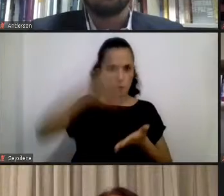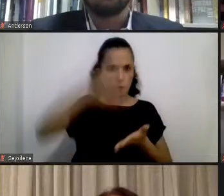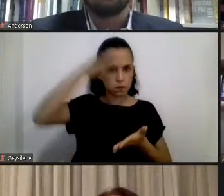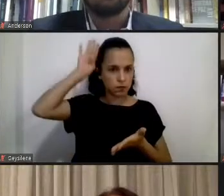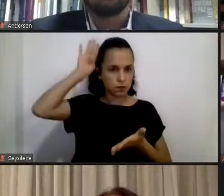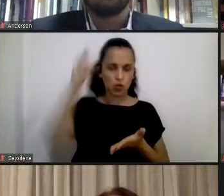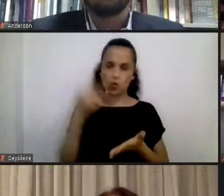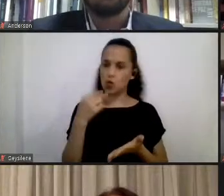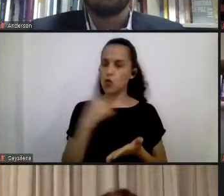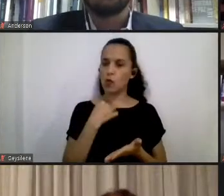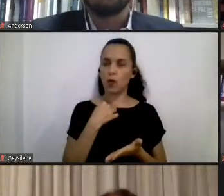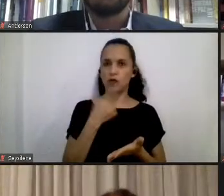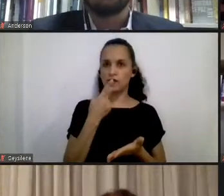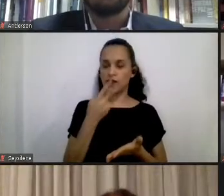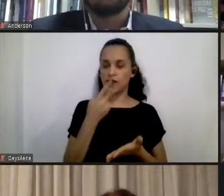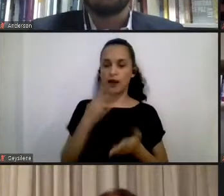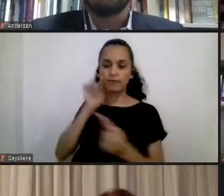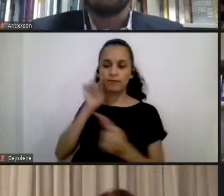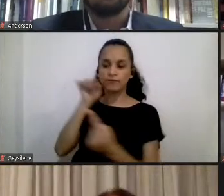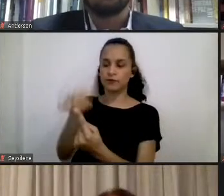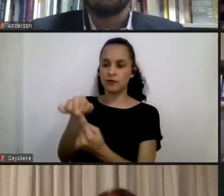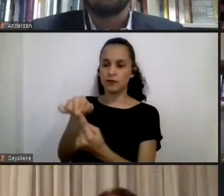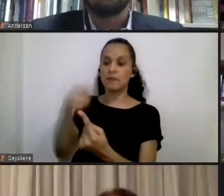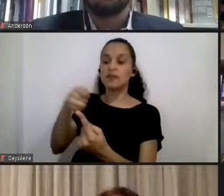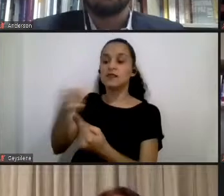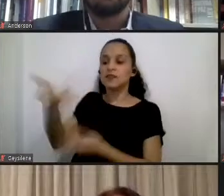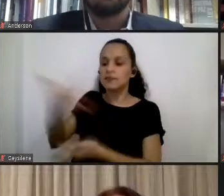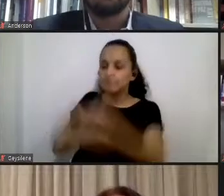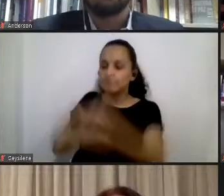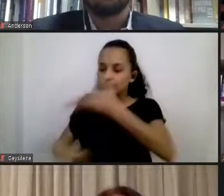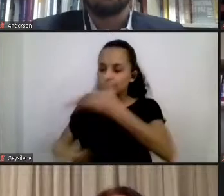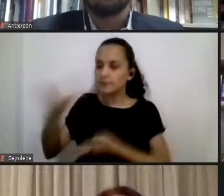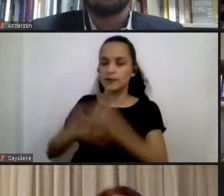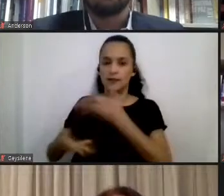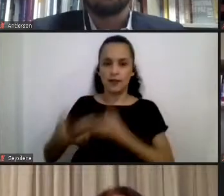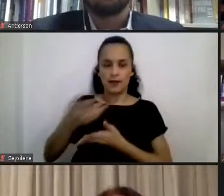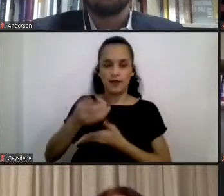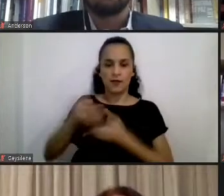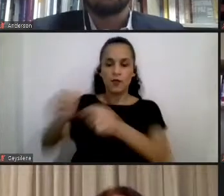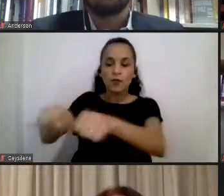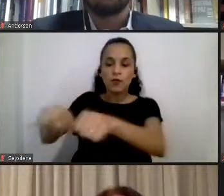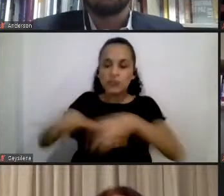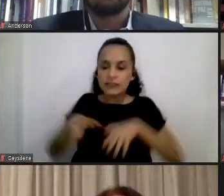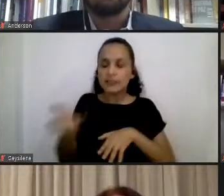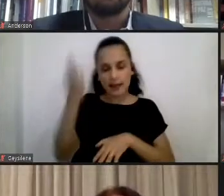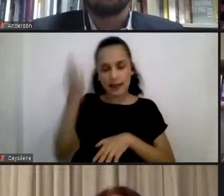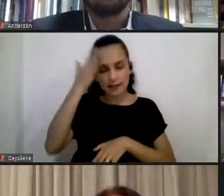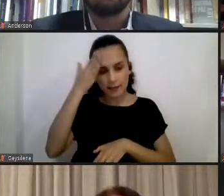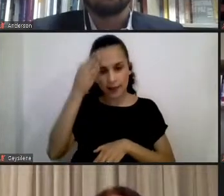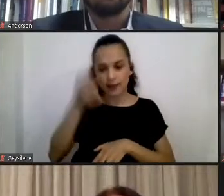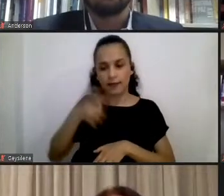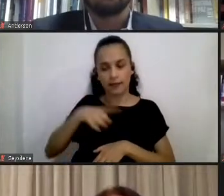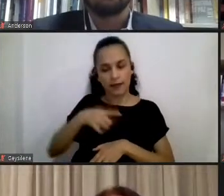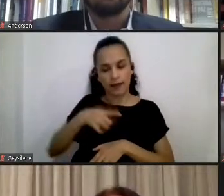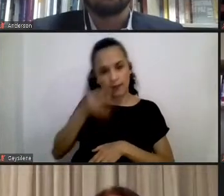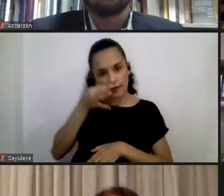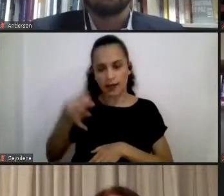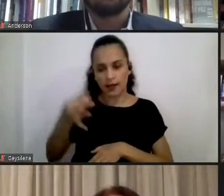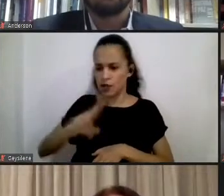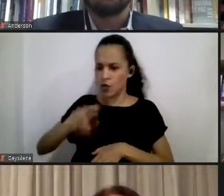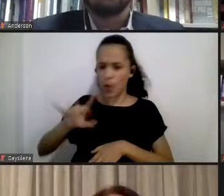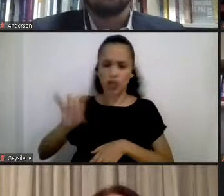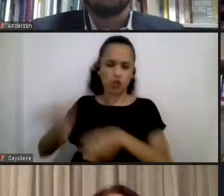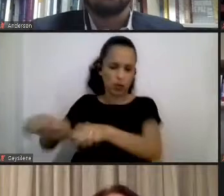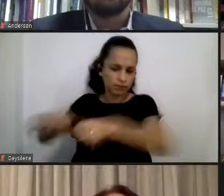para, mas falar com uma audiência que interessa, a qual não deve ser vista como uma audiência,